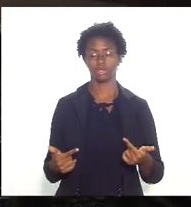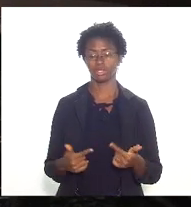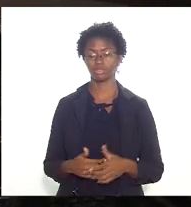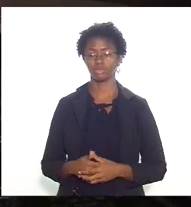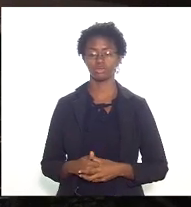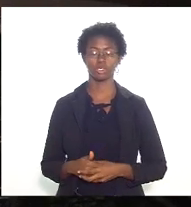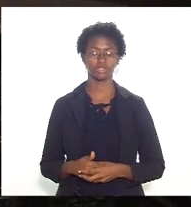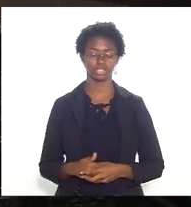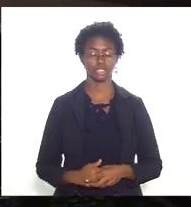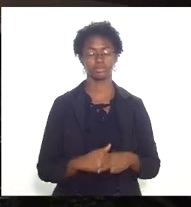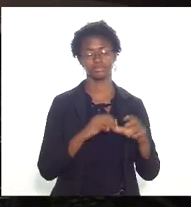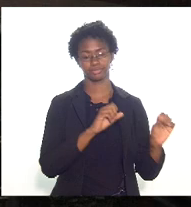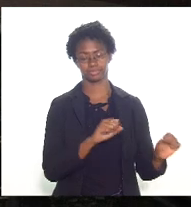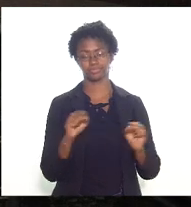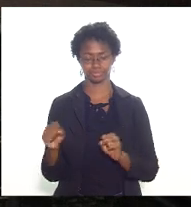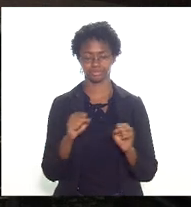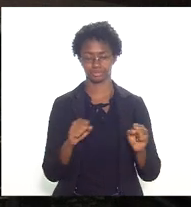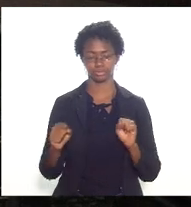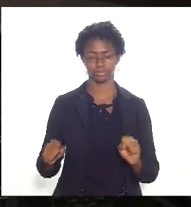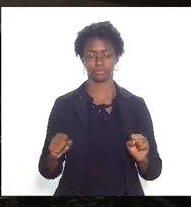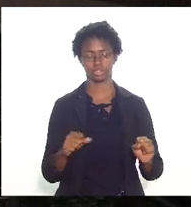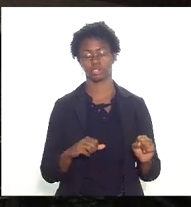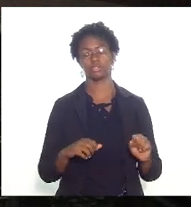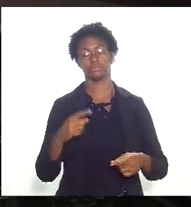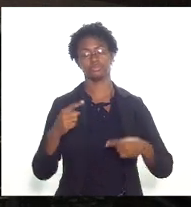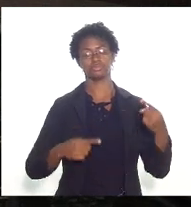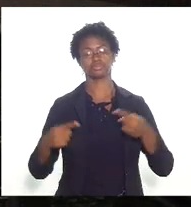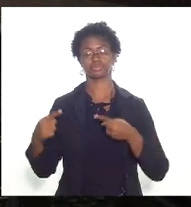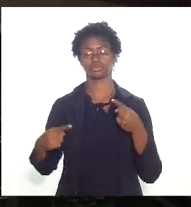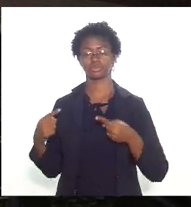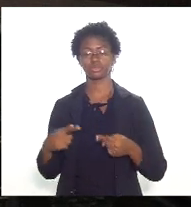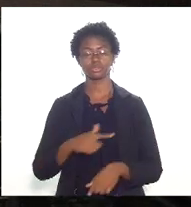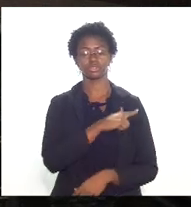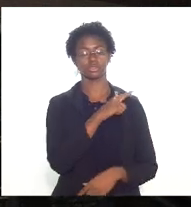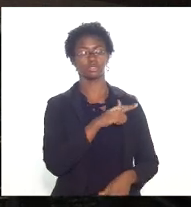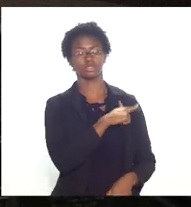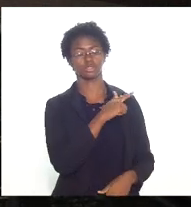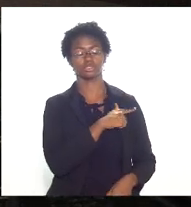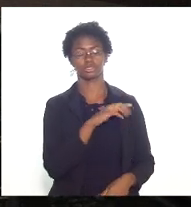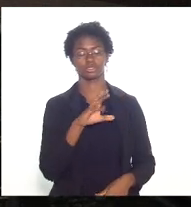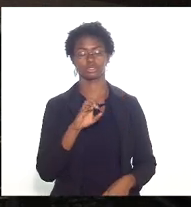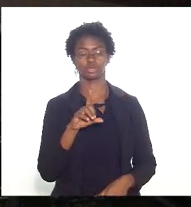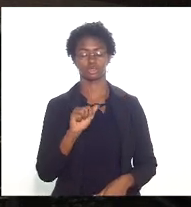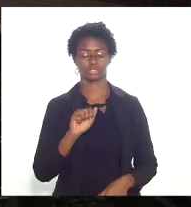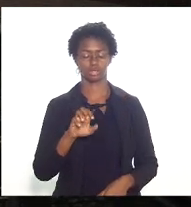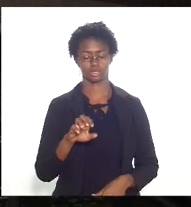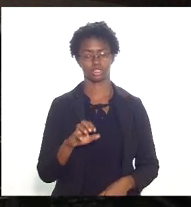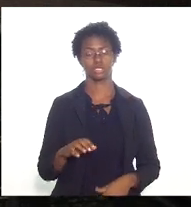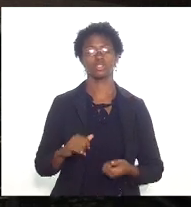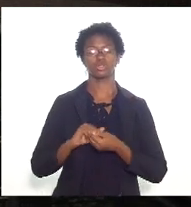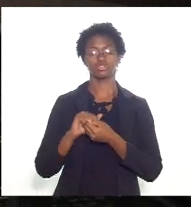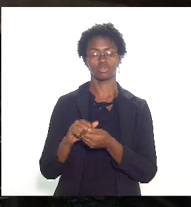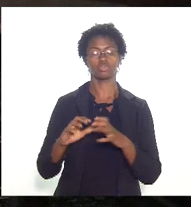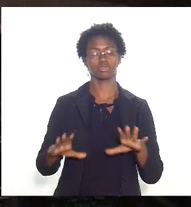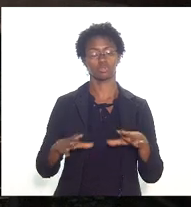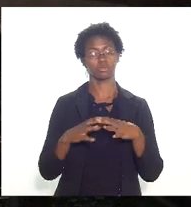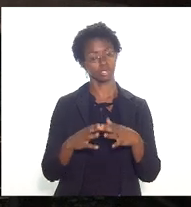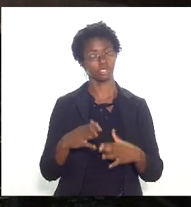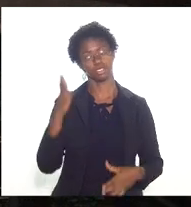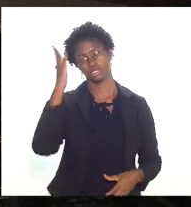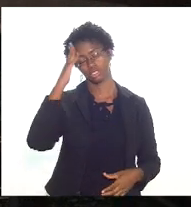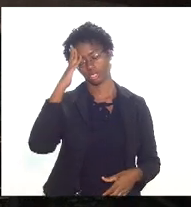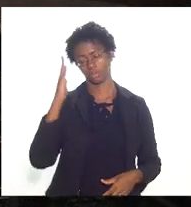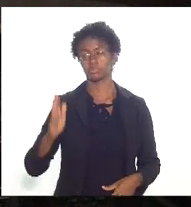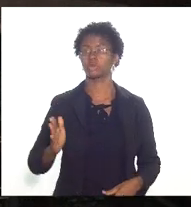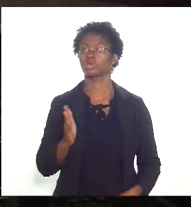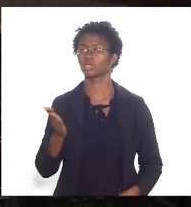poder político é uma ingerência na Cedae atrapalha o desenvolvimento uma companhia que todos sabem é lucrativa